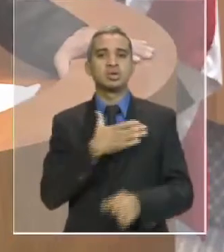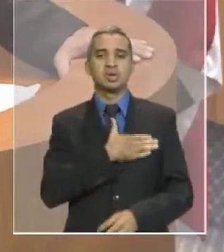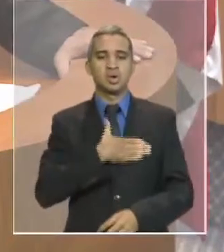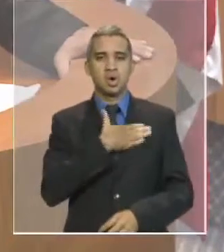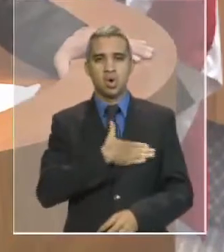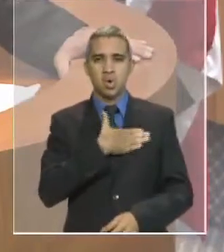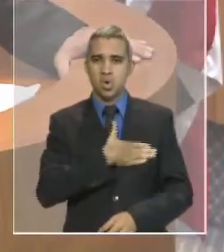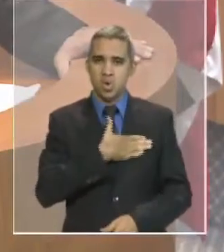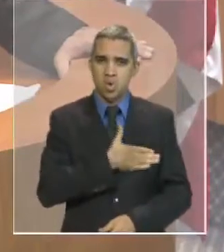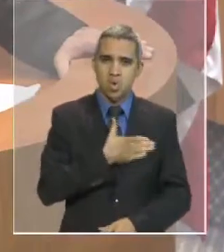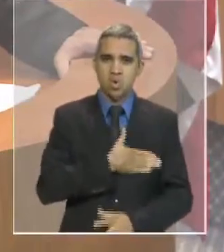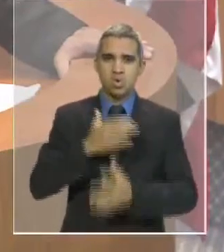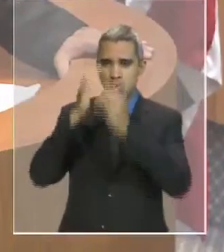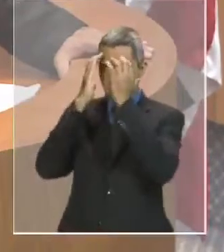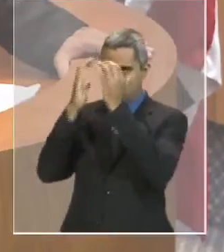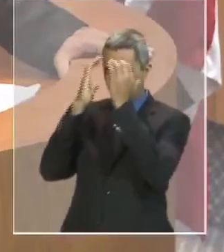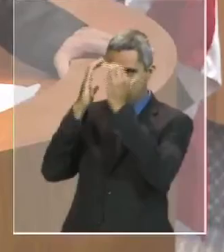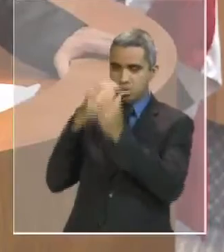como parlamentar.